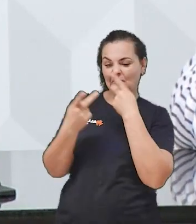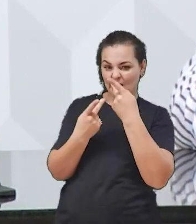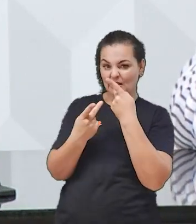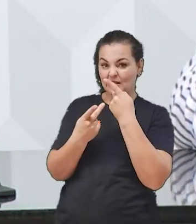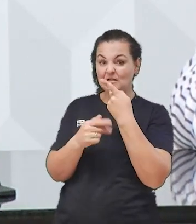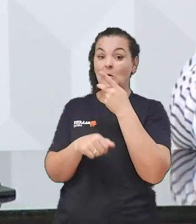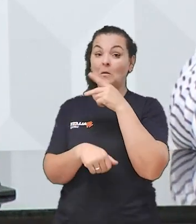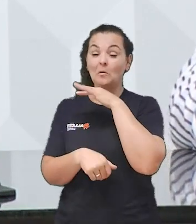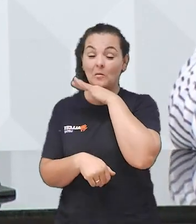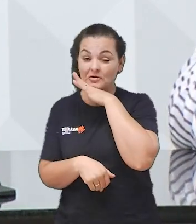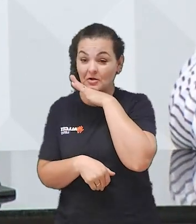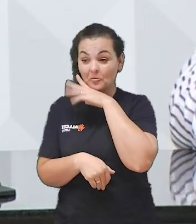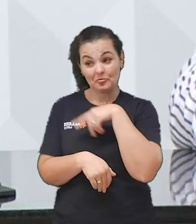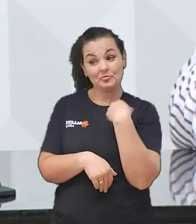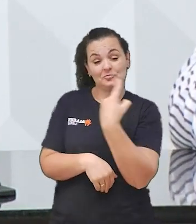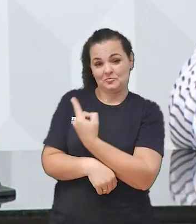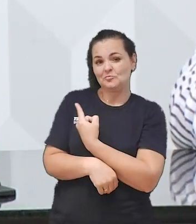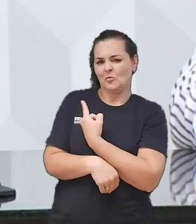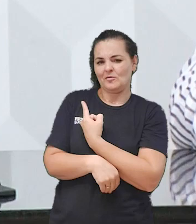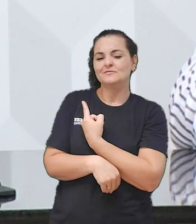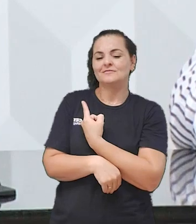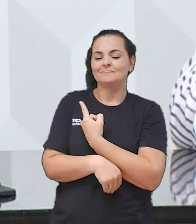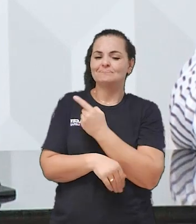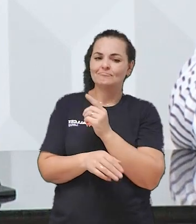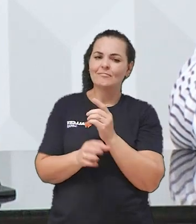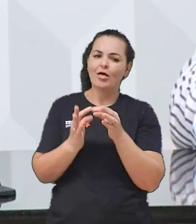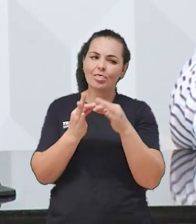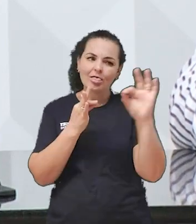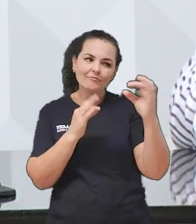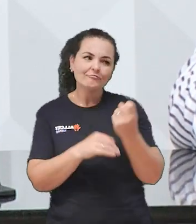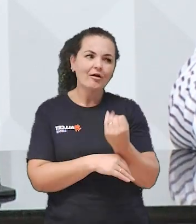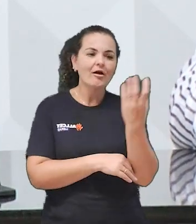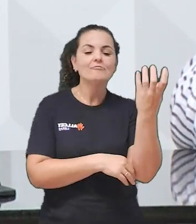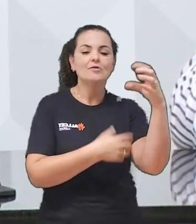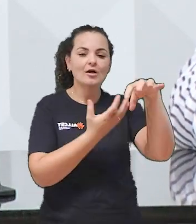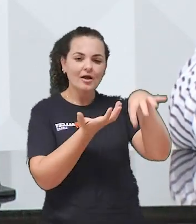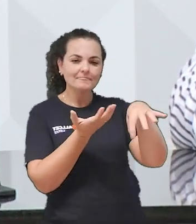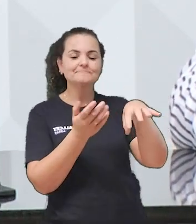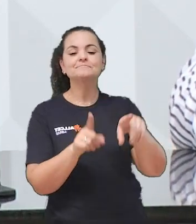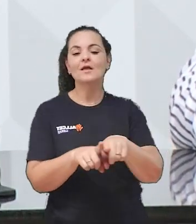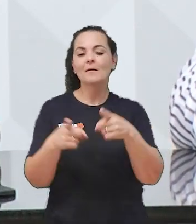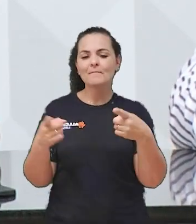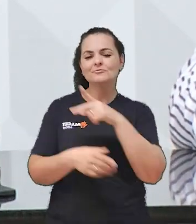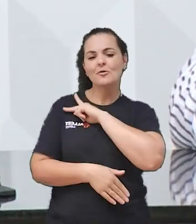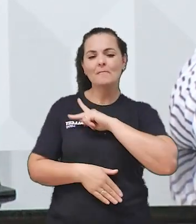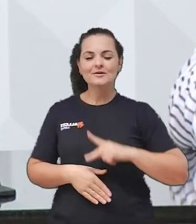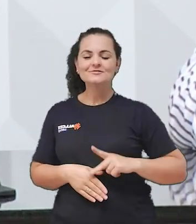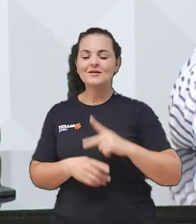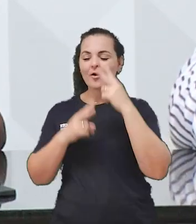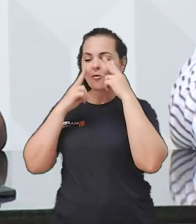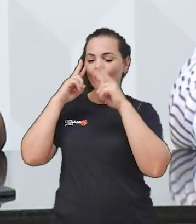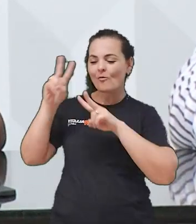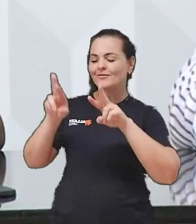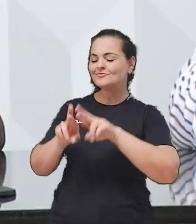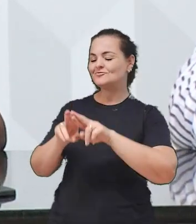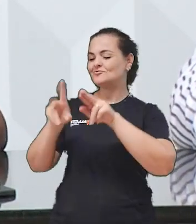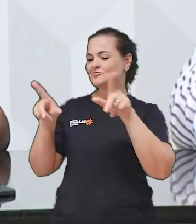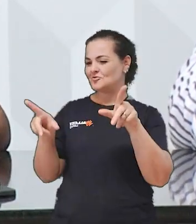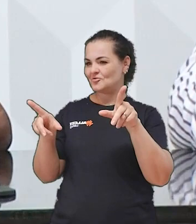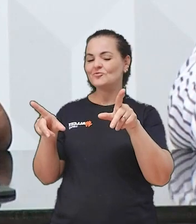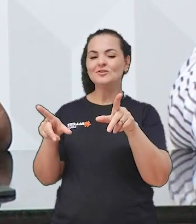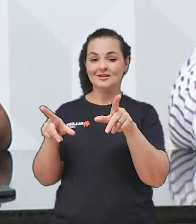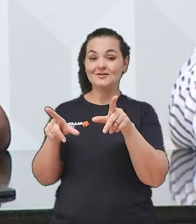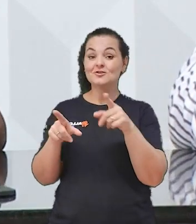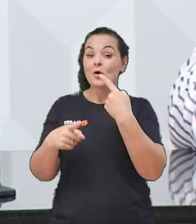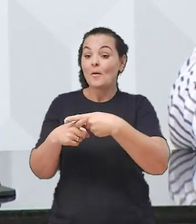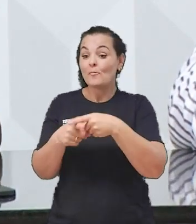a ter gastado o dinheiro com a gente Fico feliz por fazer parte de uma cidade onde tem um presidente que não nos vê como um gasto e sim como